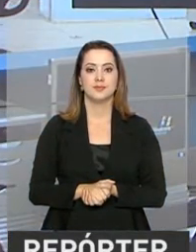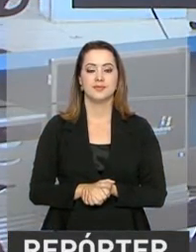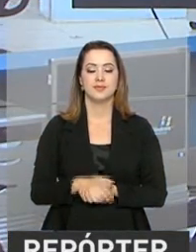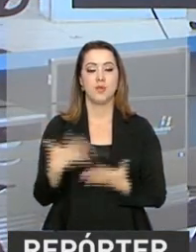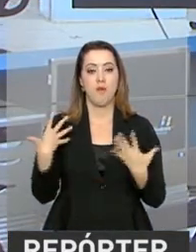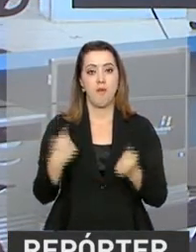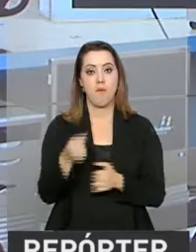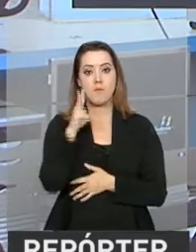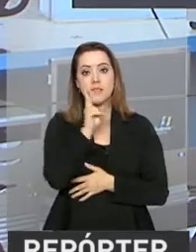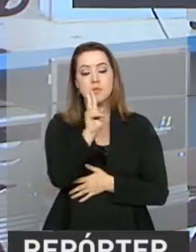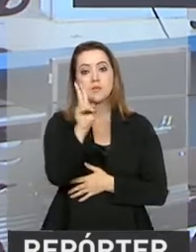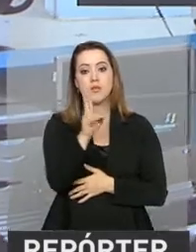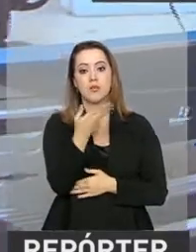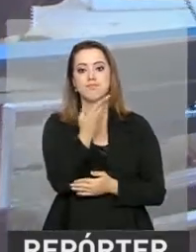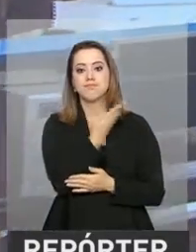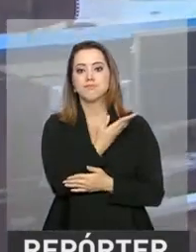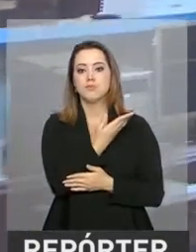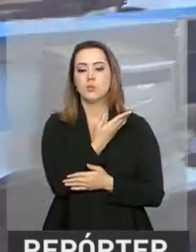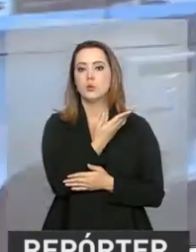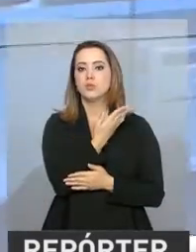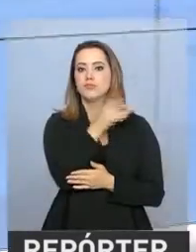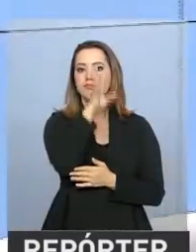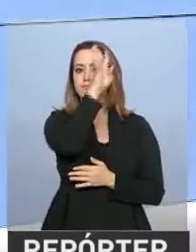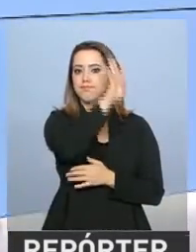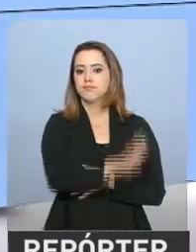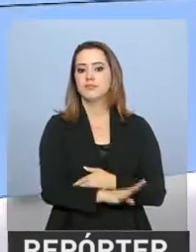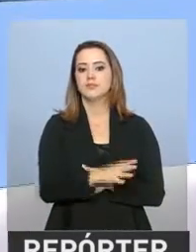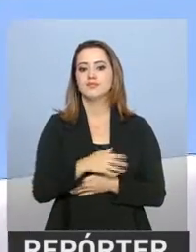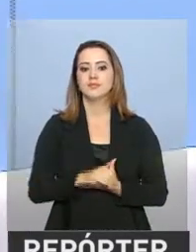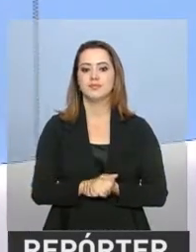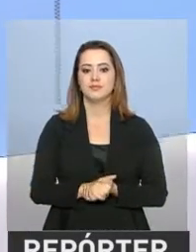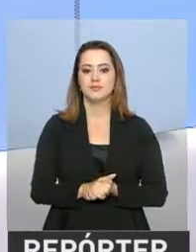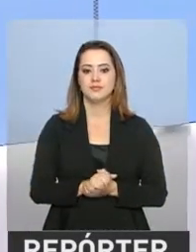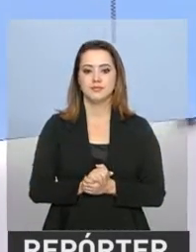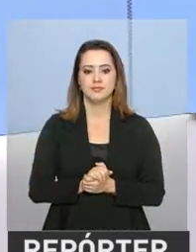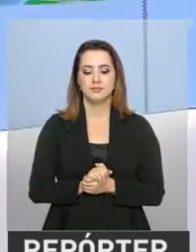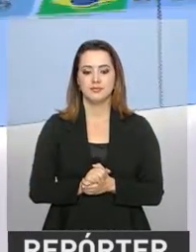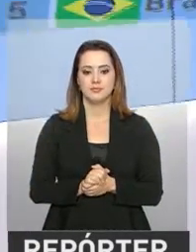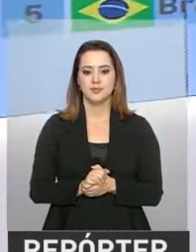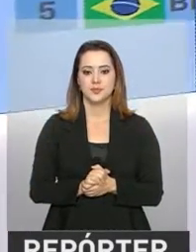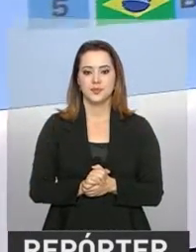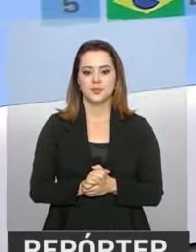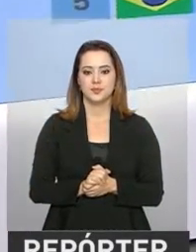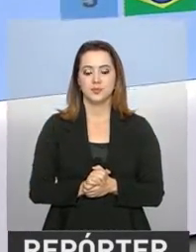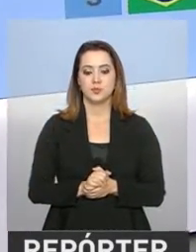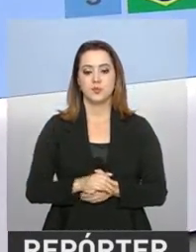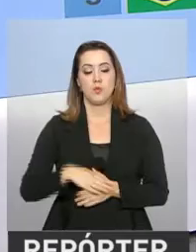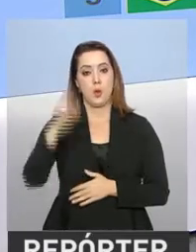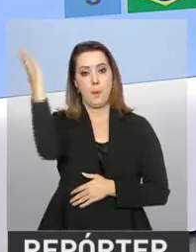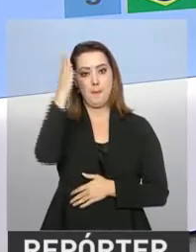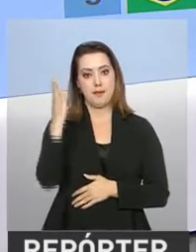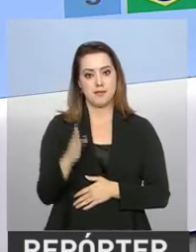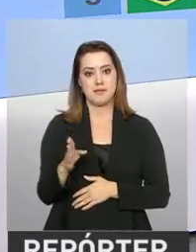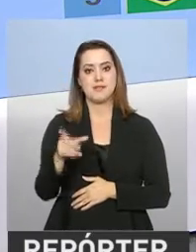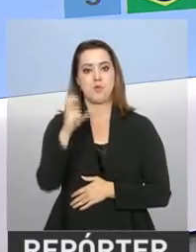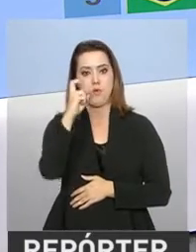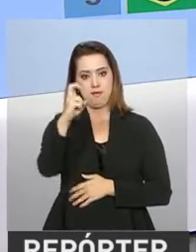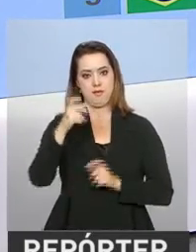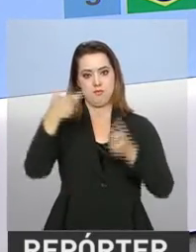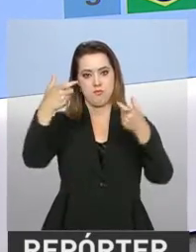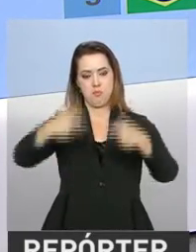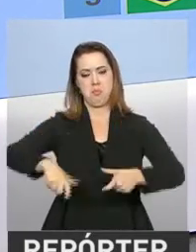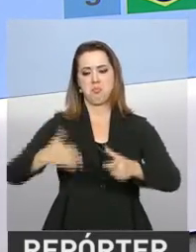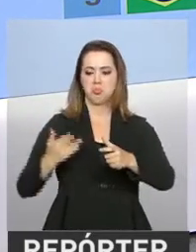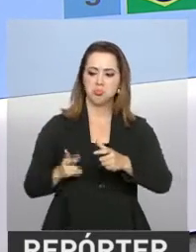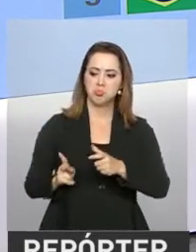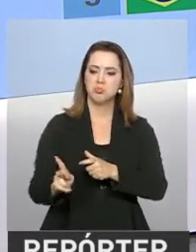Vamos conferir então como está o quadro de medalhas aqui no nosso telão. Olha lá. Brasil continua em quinto lugar, se